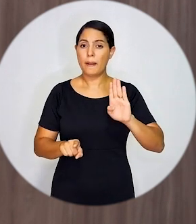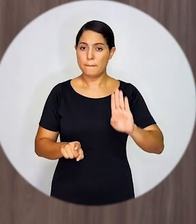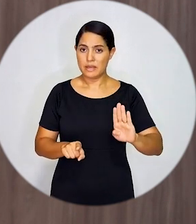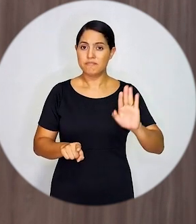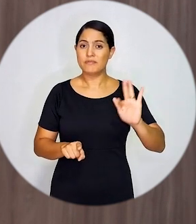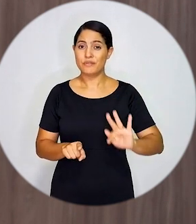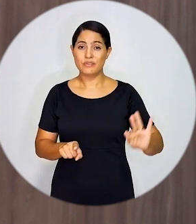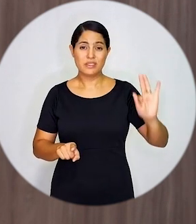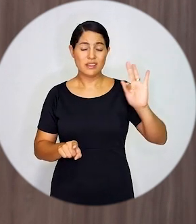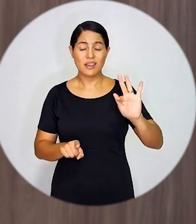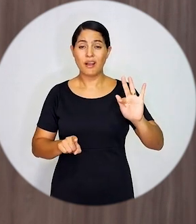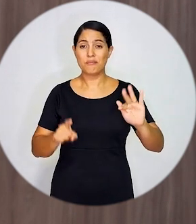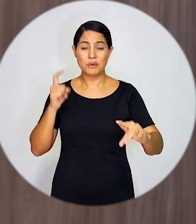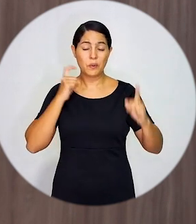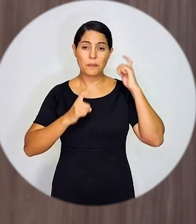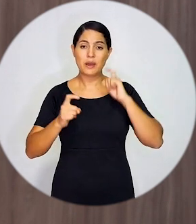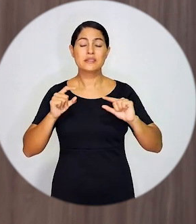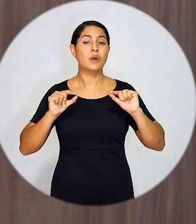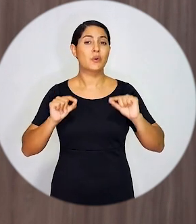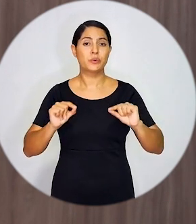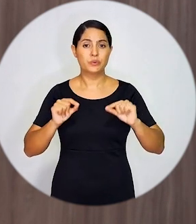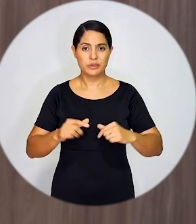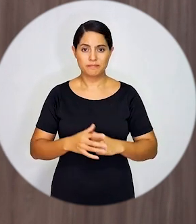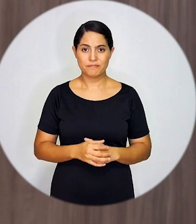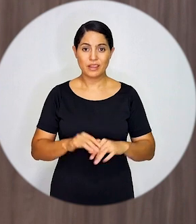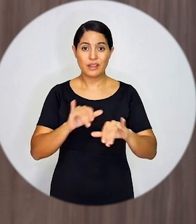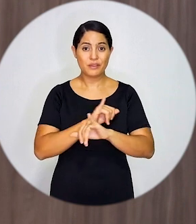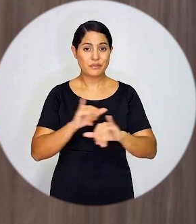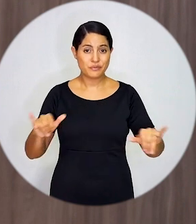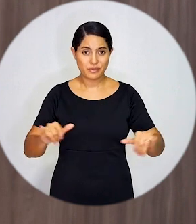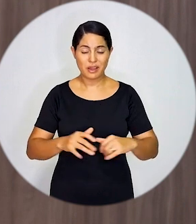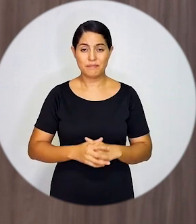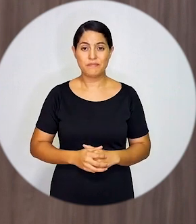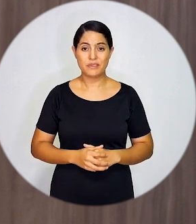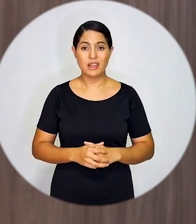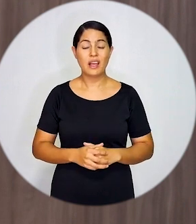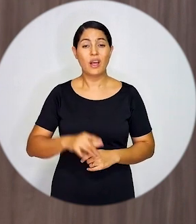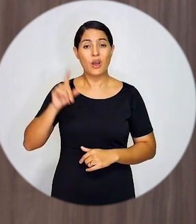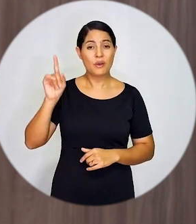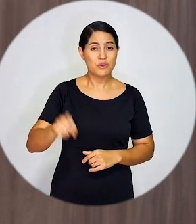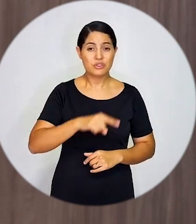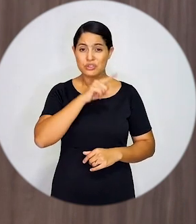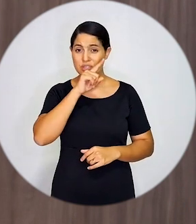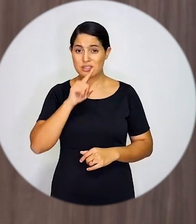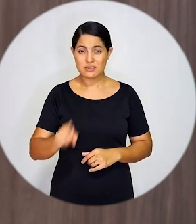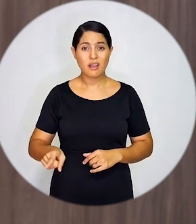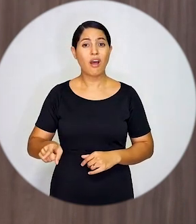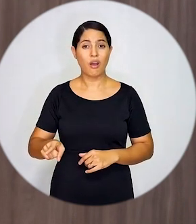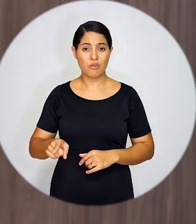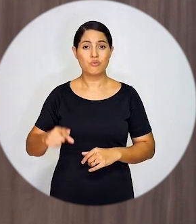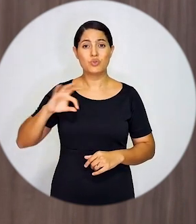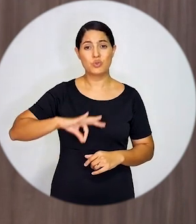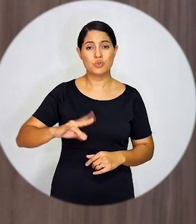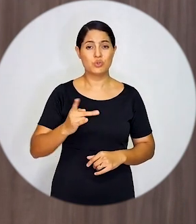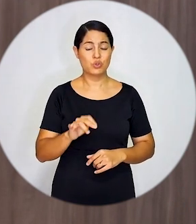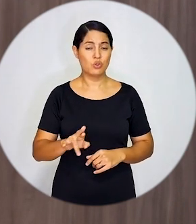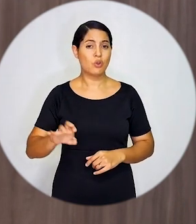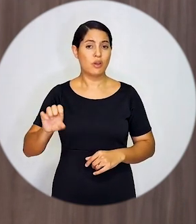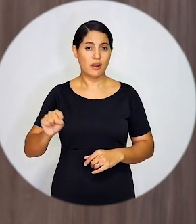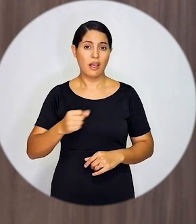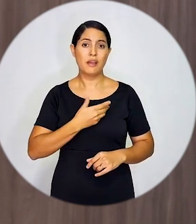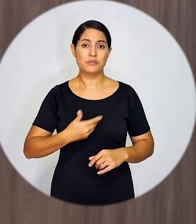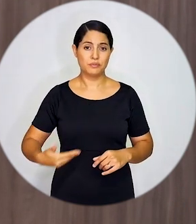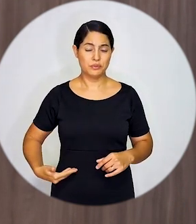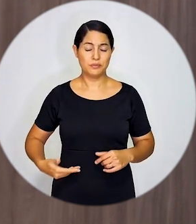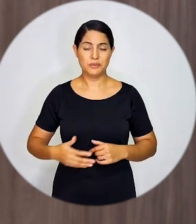Federal está tendo em relação à proposta que extingue os honorários para os advogados públicos